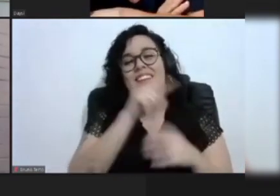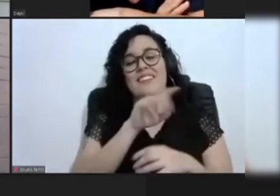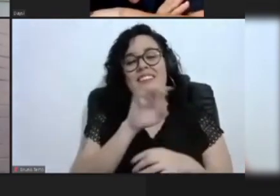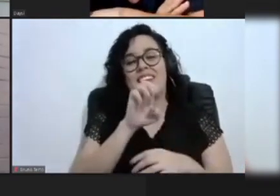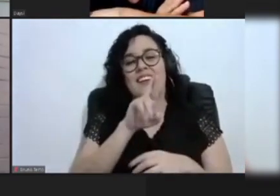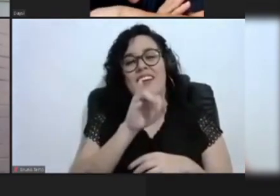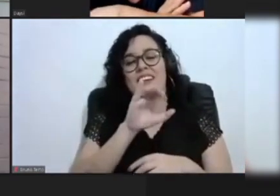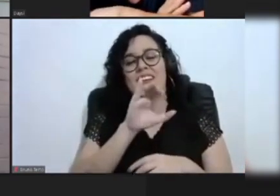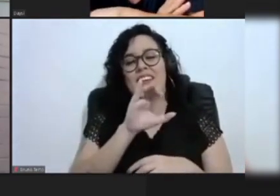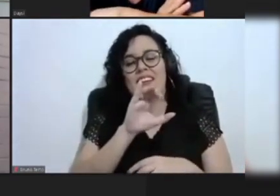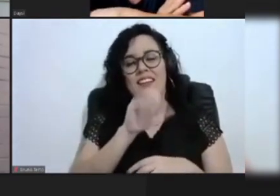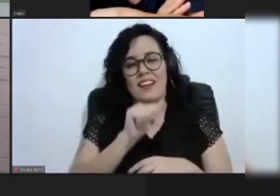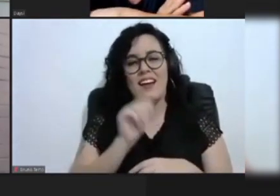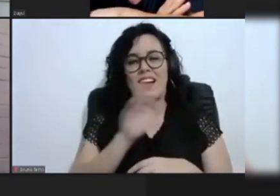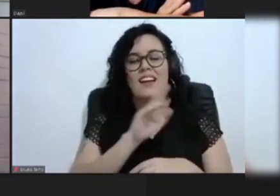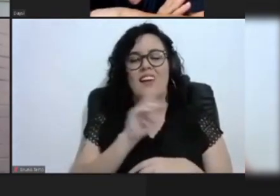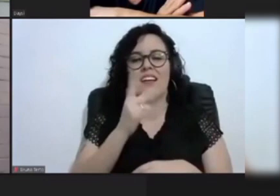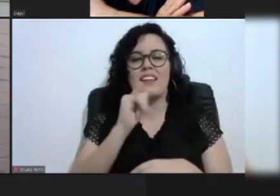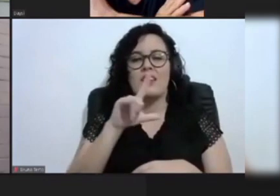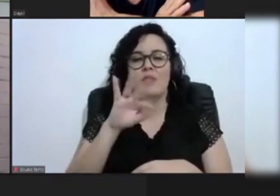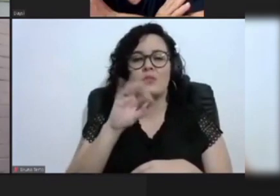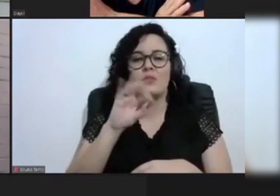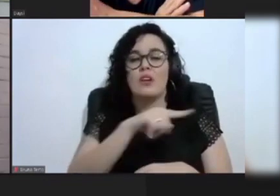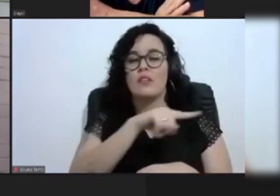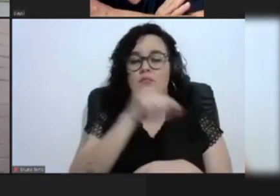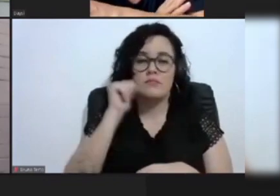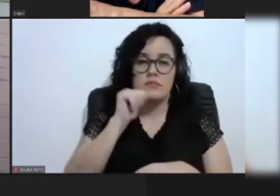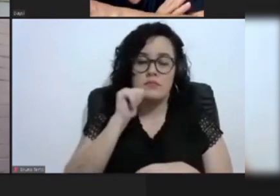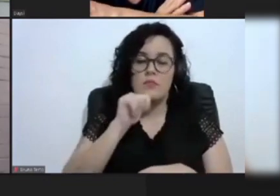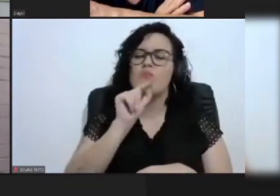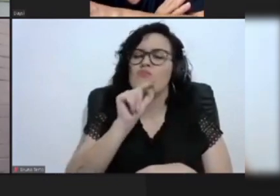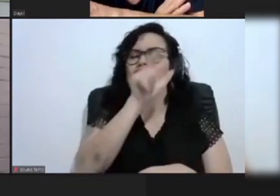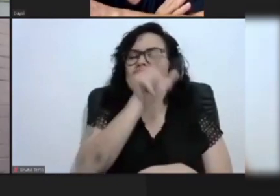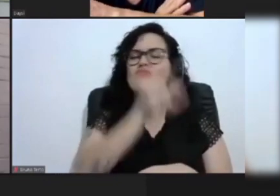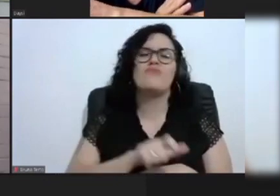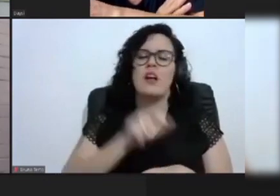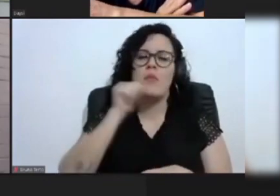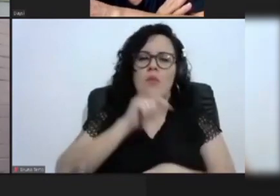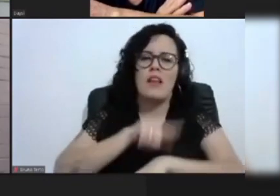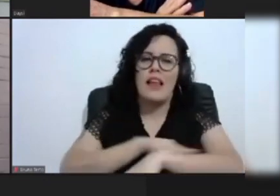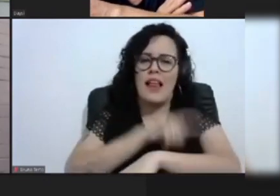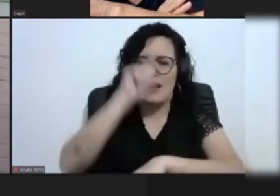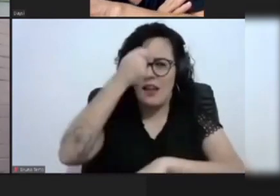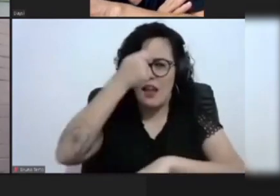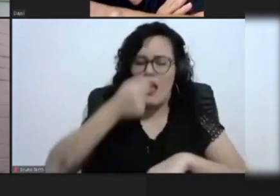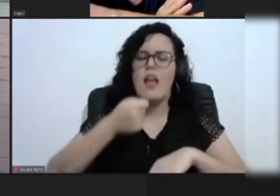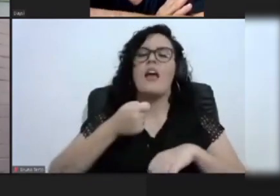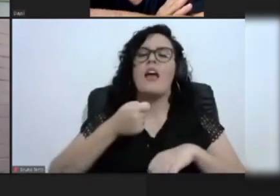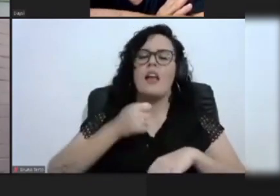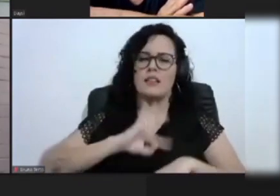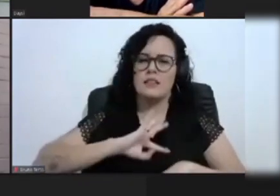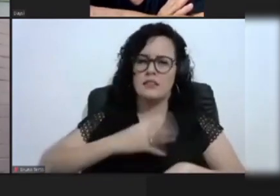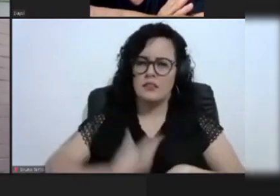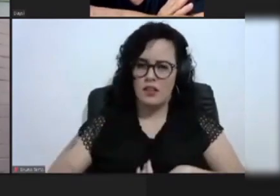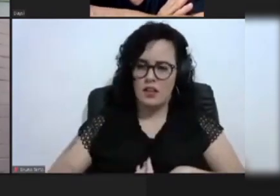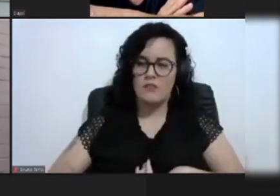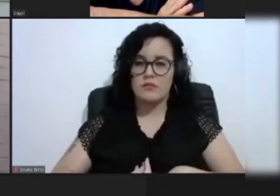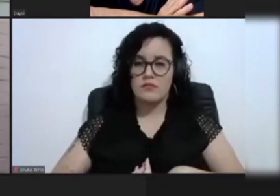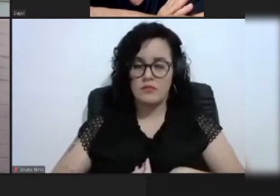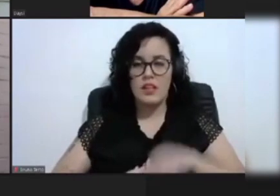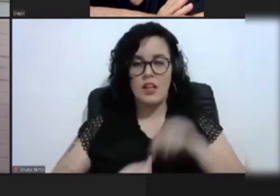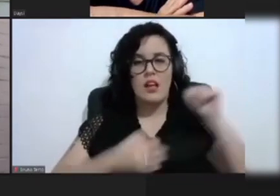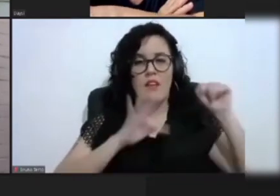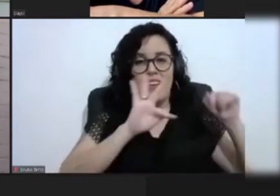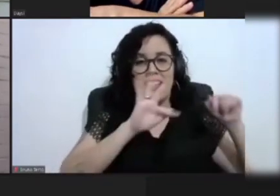gente socializar a informação, é uma mulher negra, trans, que veio de Francisco Morato